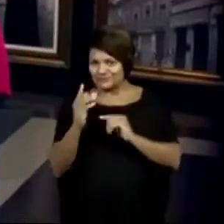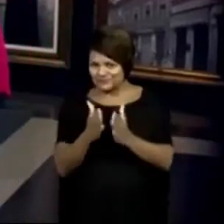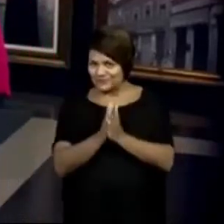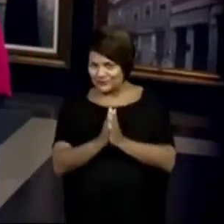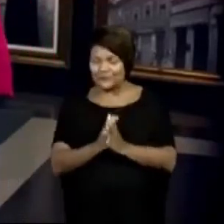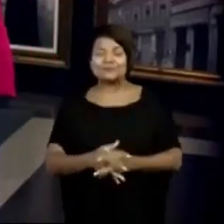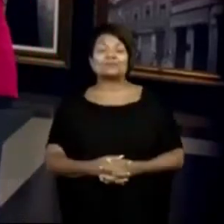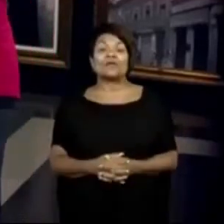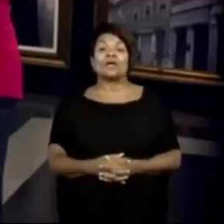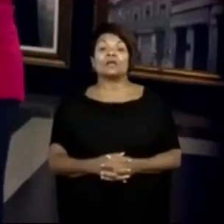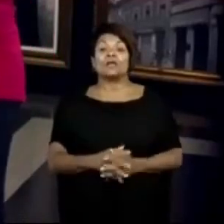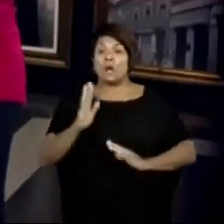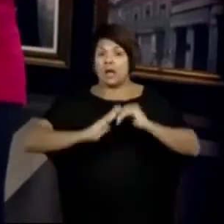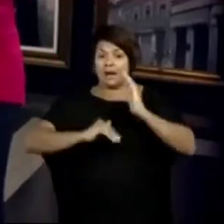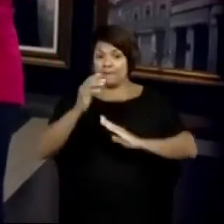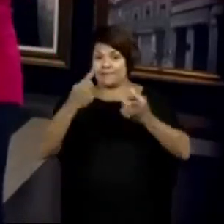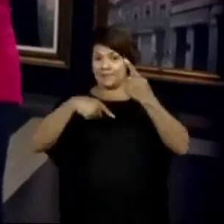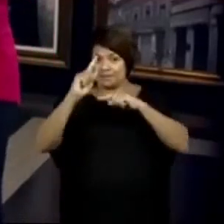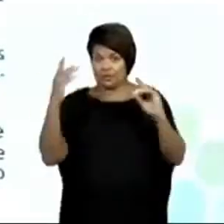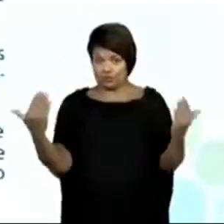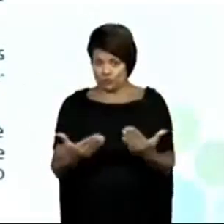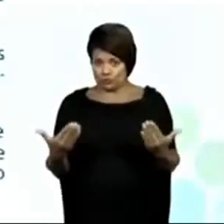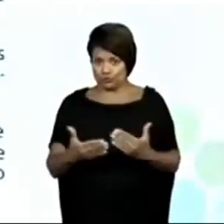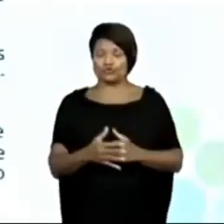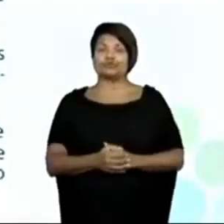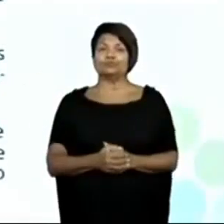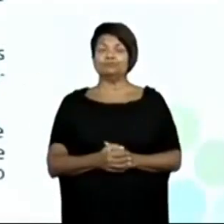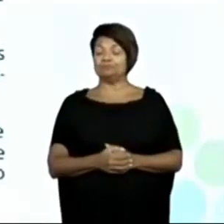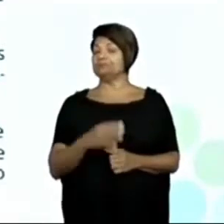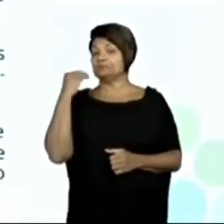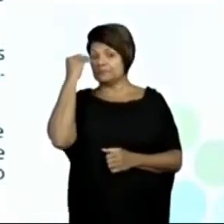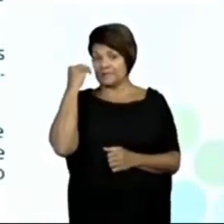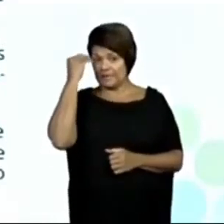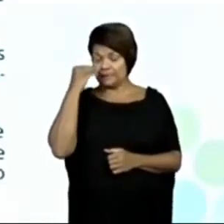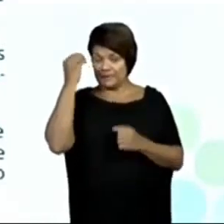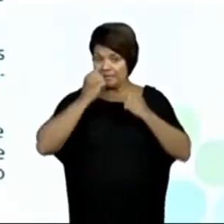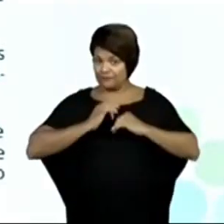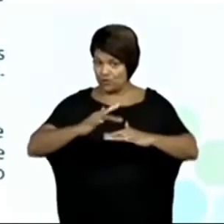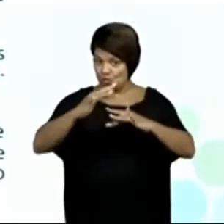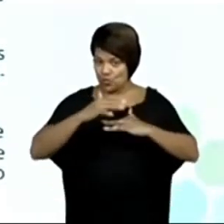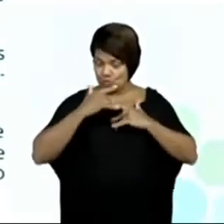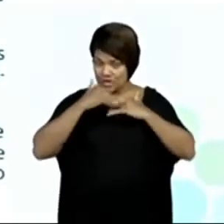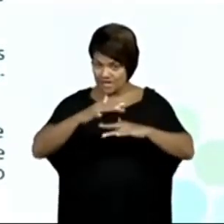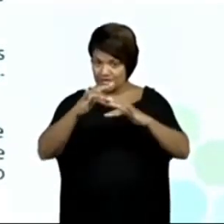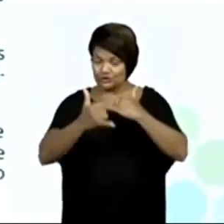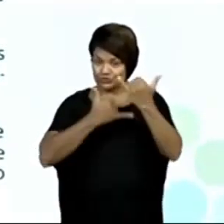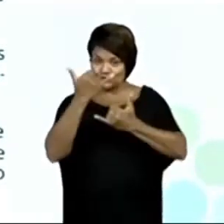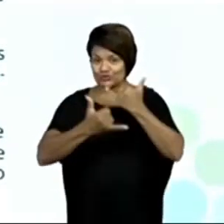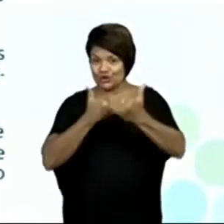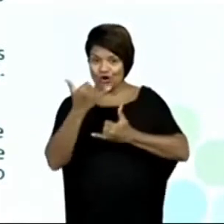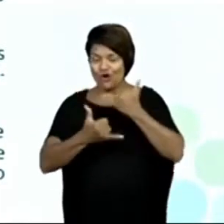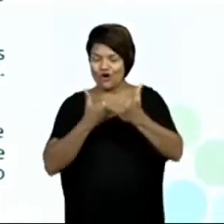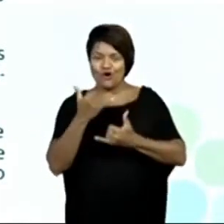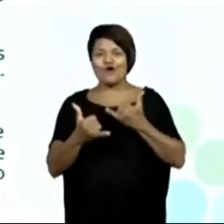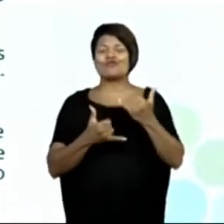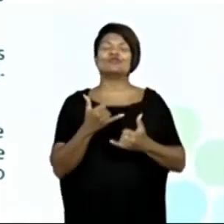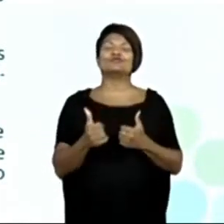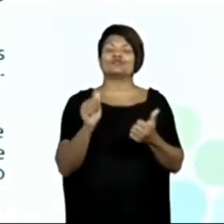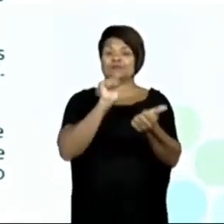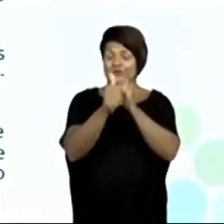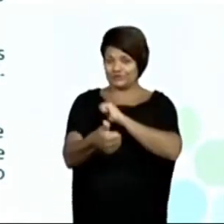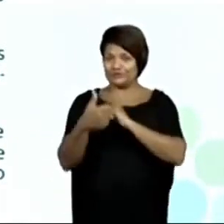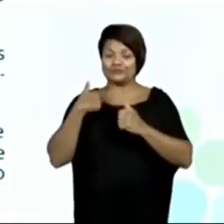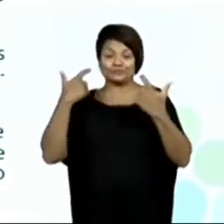Então, habilidades da aula de hoje. Experimentar e fruir jogos pré-desportivos de campo